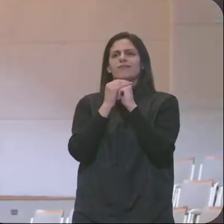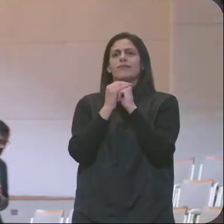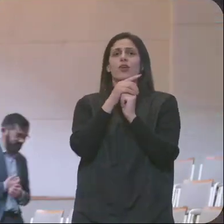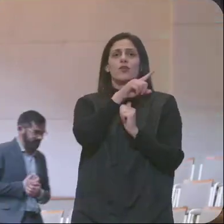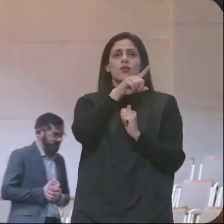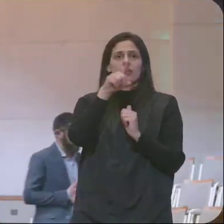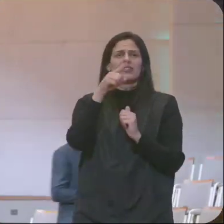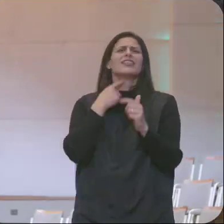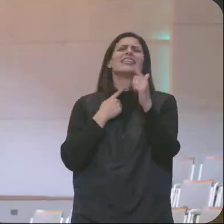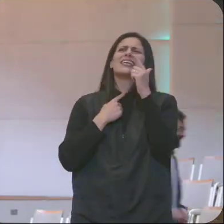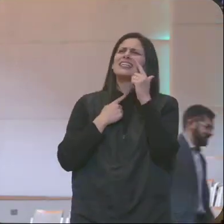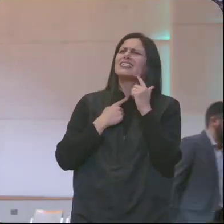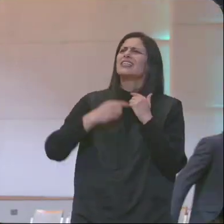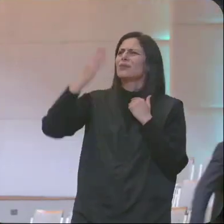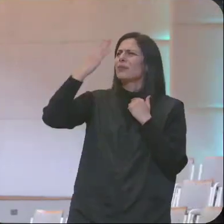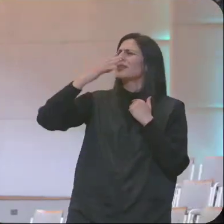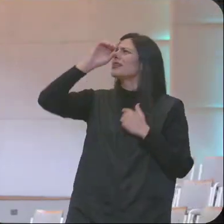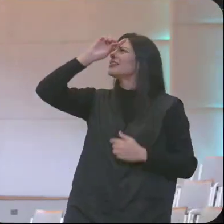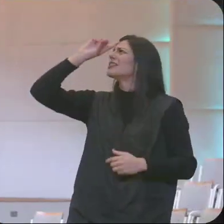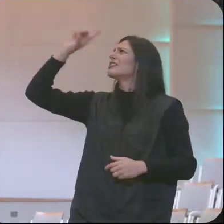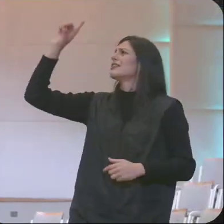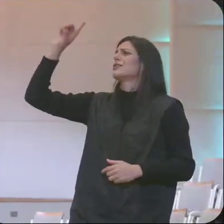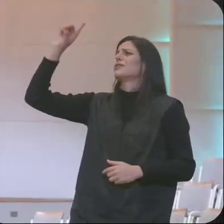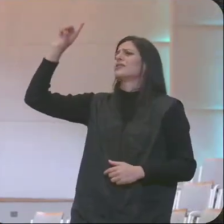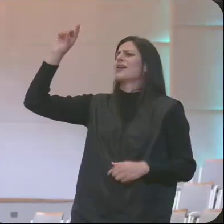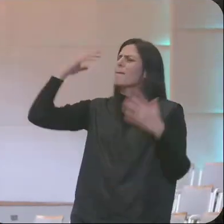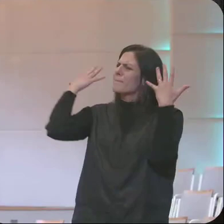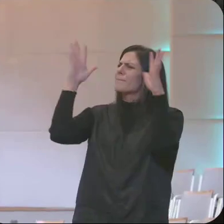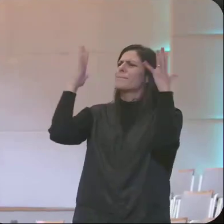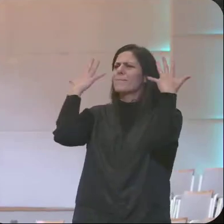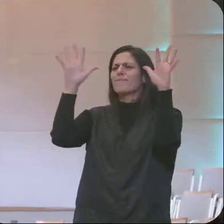deseja a volta de Jesus? Aplaude, aplaude o Senhor.